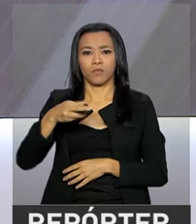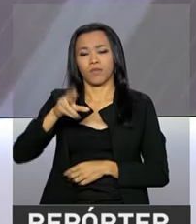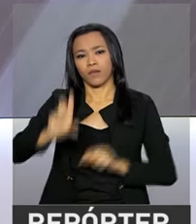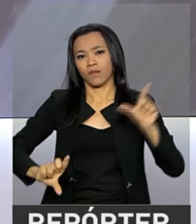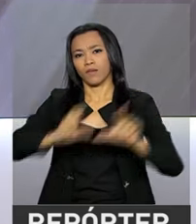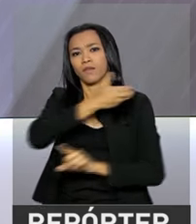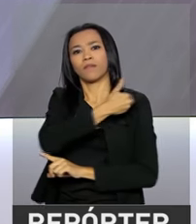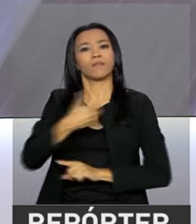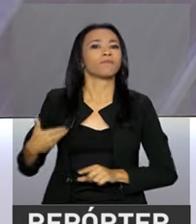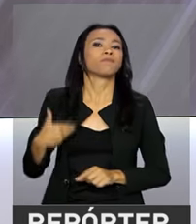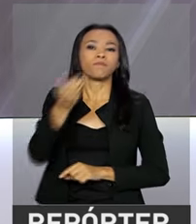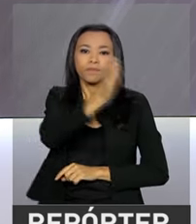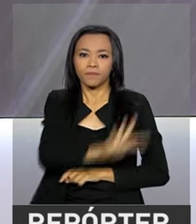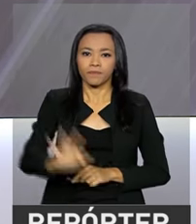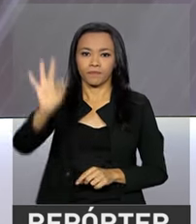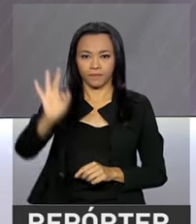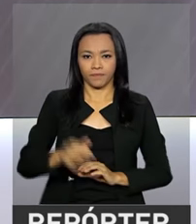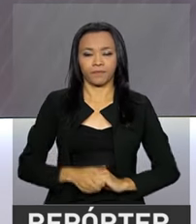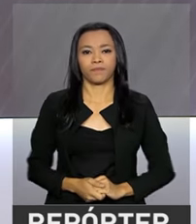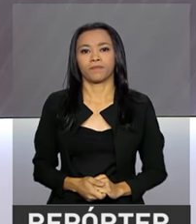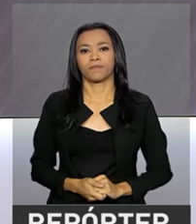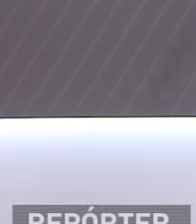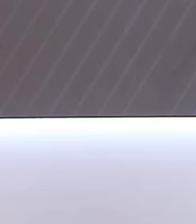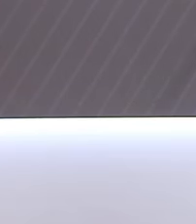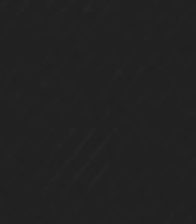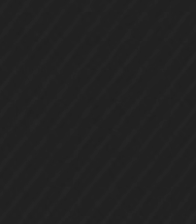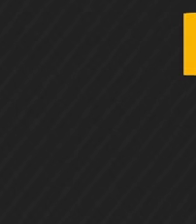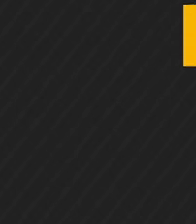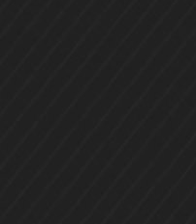aqui na nbr a tv do governo federal